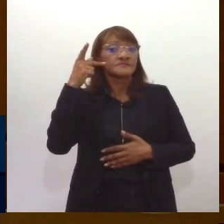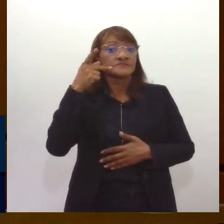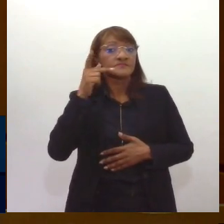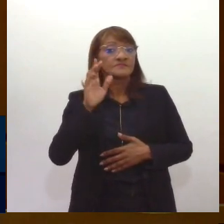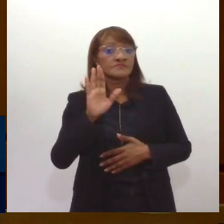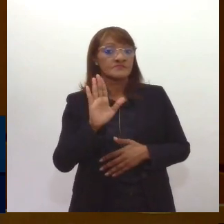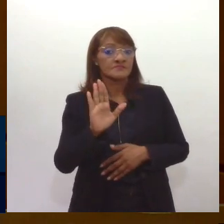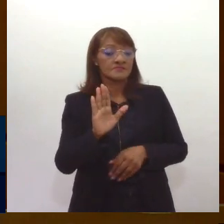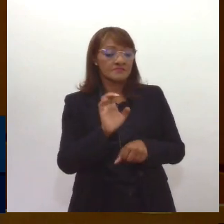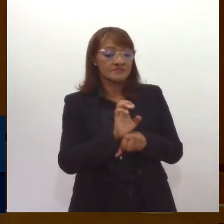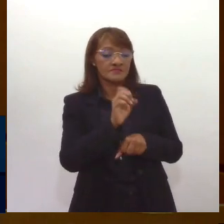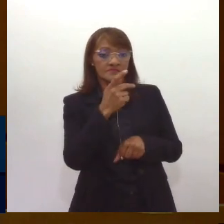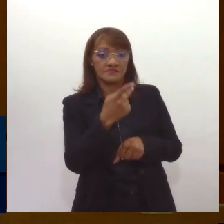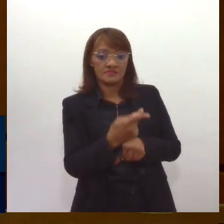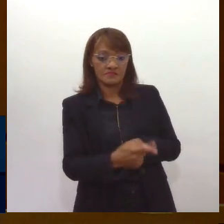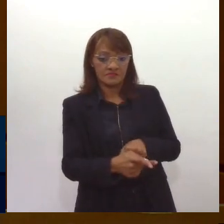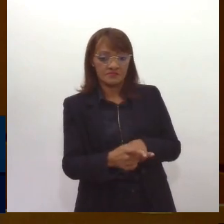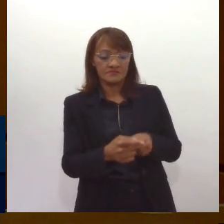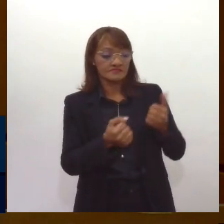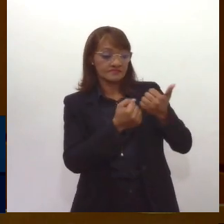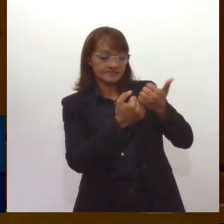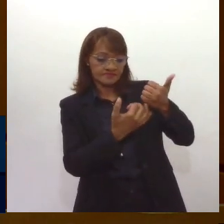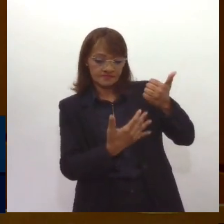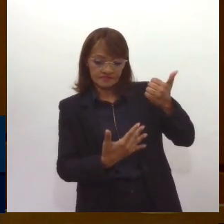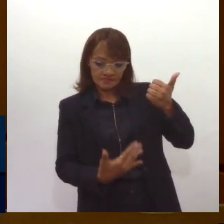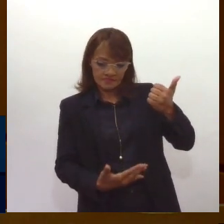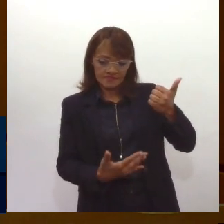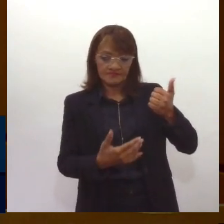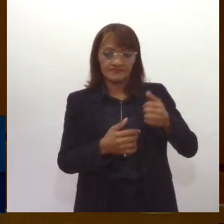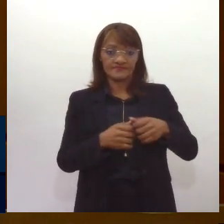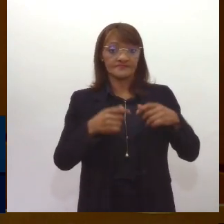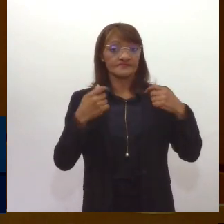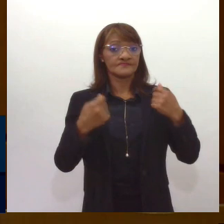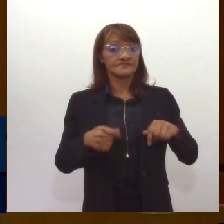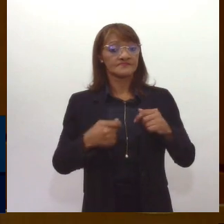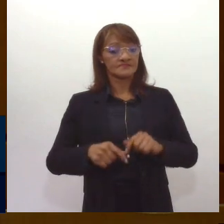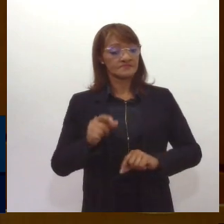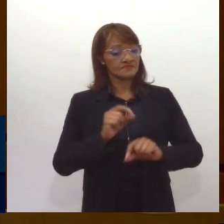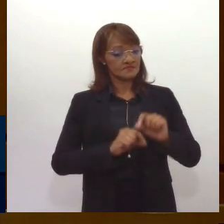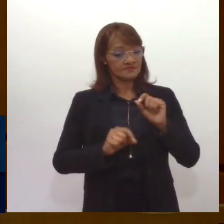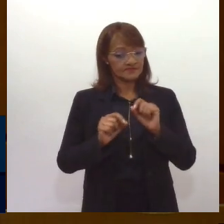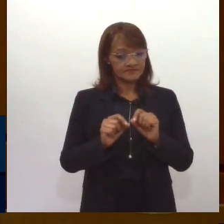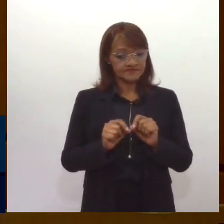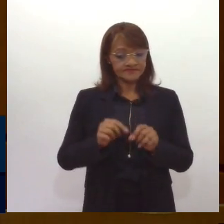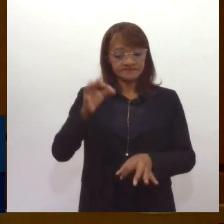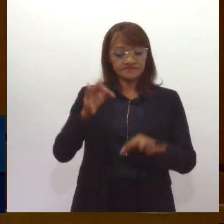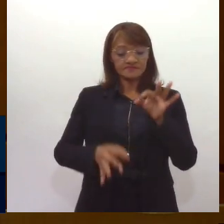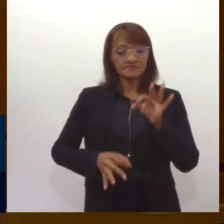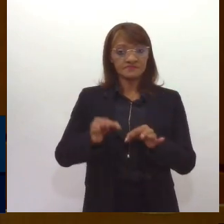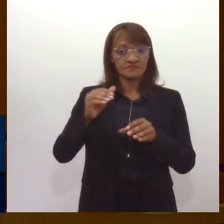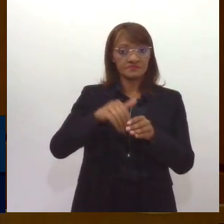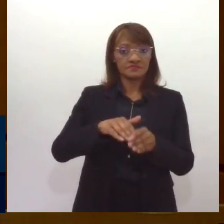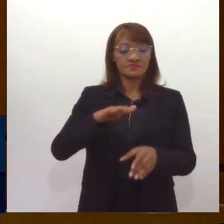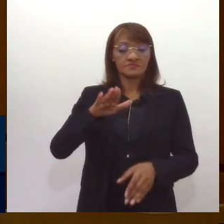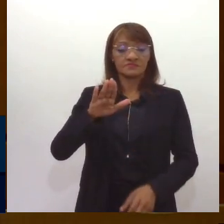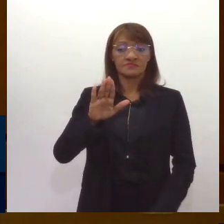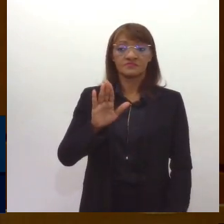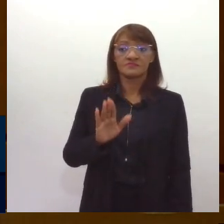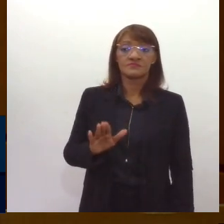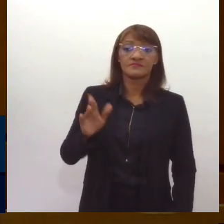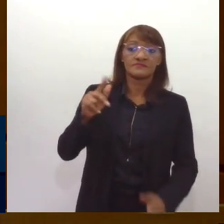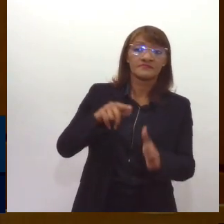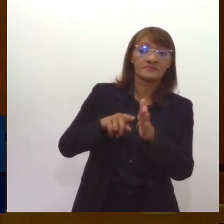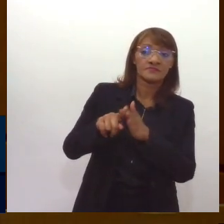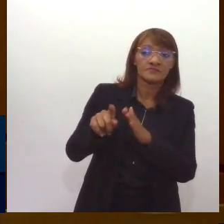mesa precisa provocar o Tribunal Regional Eleitoral para saber se o decreto legislativo que